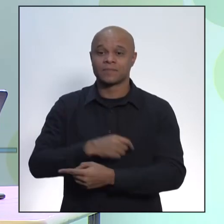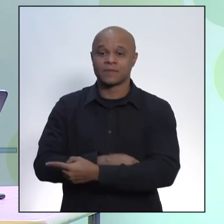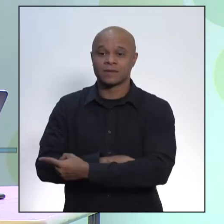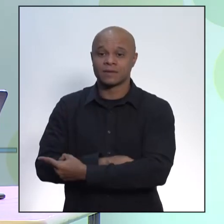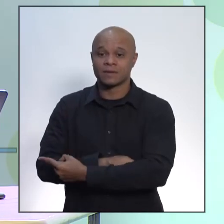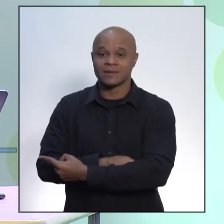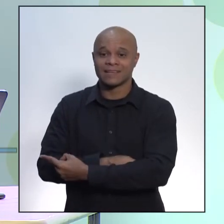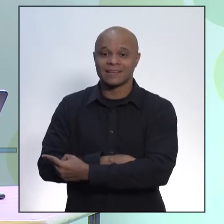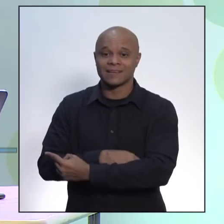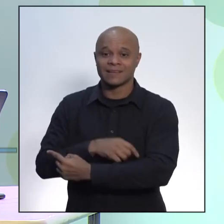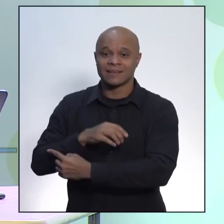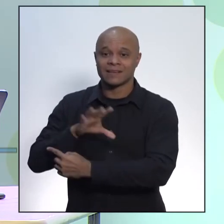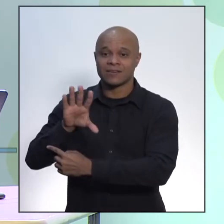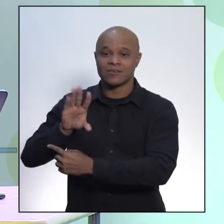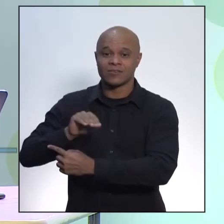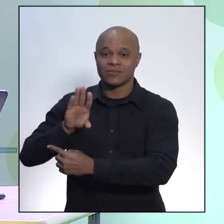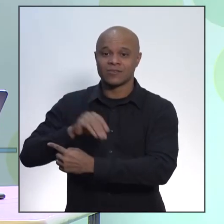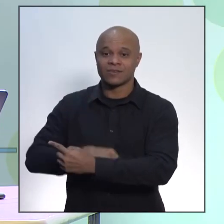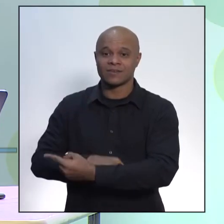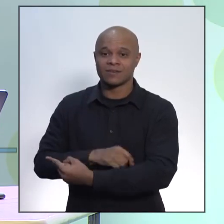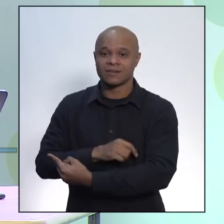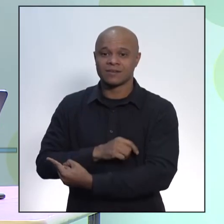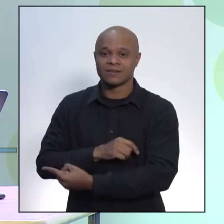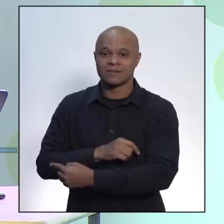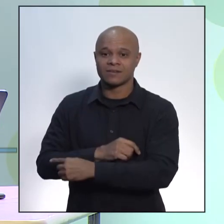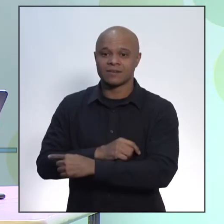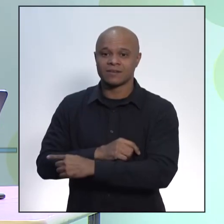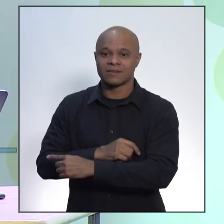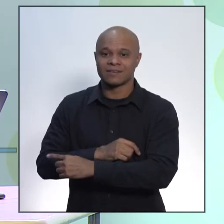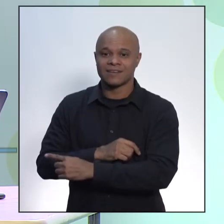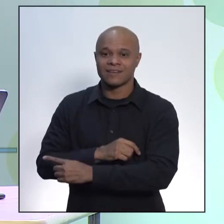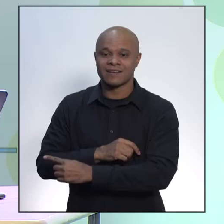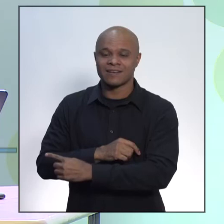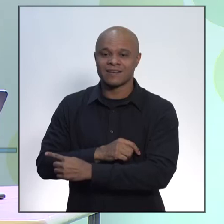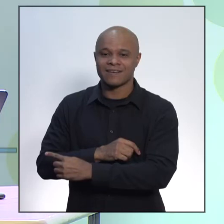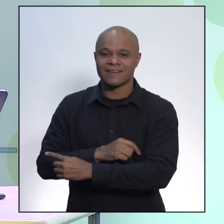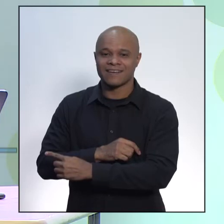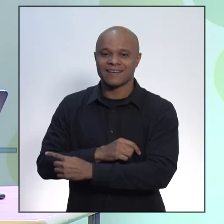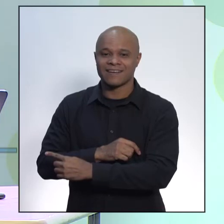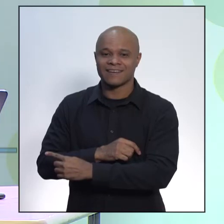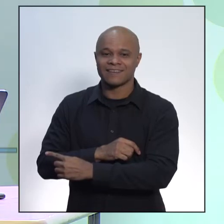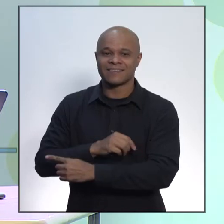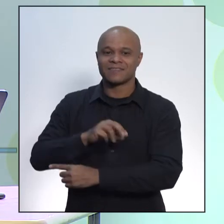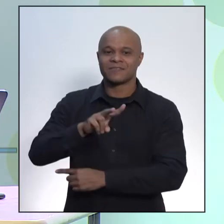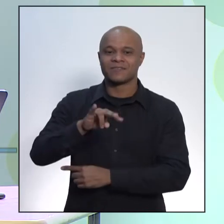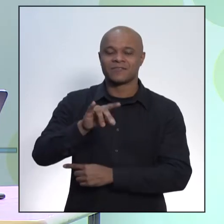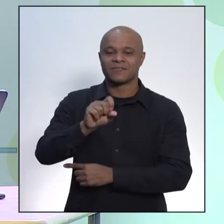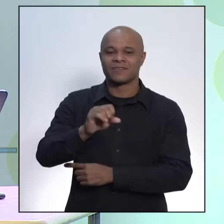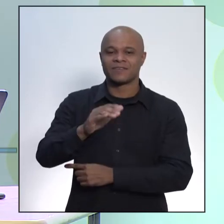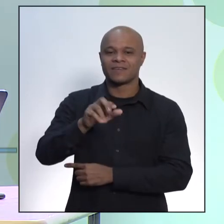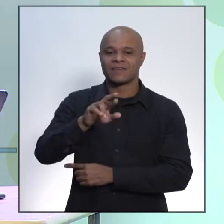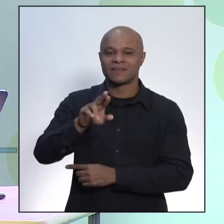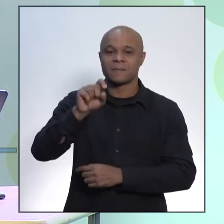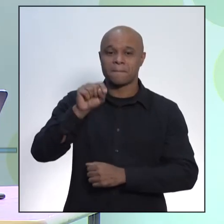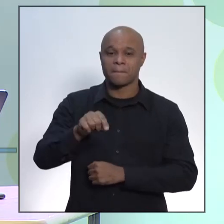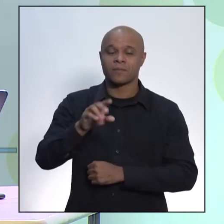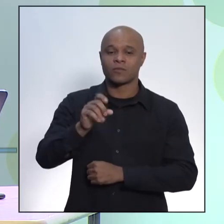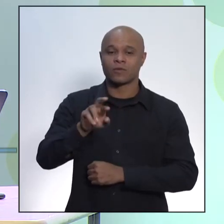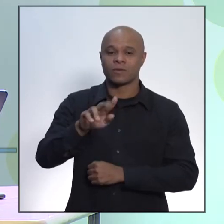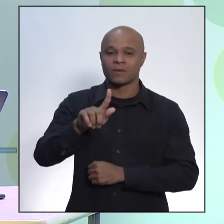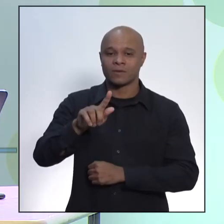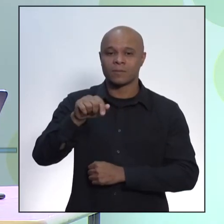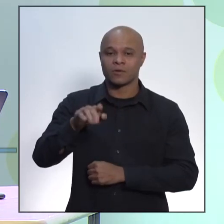você, por exemplo, continuar esse bate-papo. Tem uma comunidade que tem várias pessoas altamente interessantes para que você converse, de suporte,